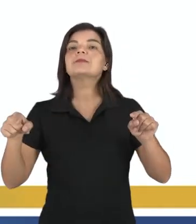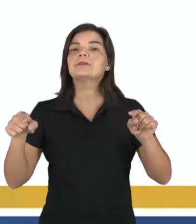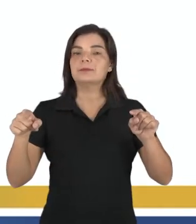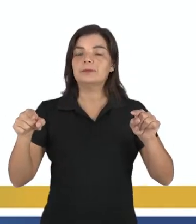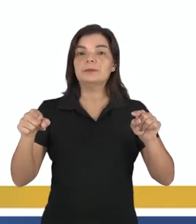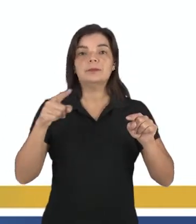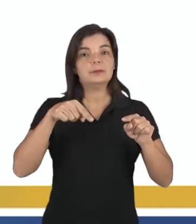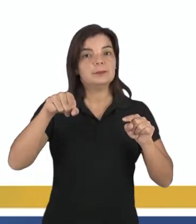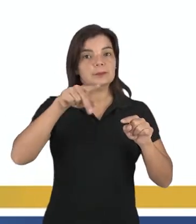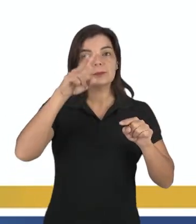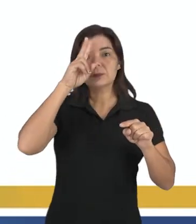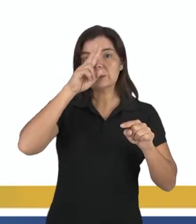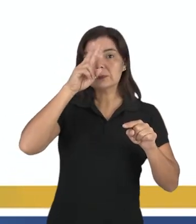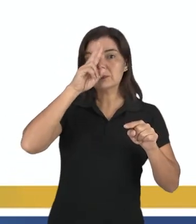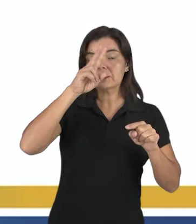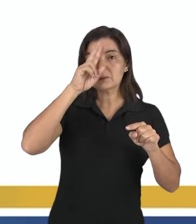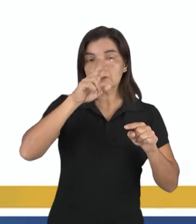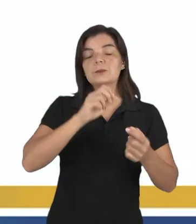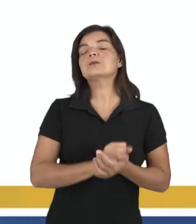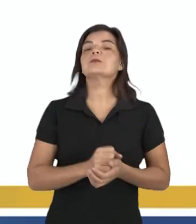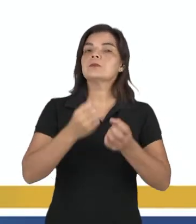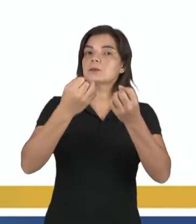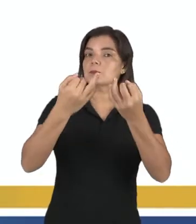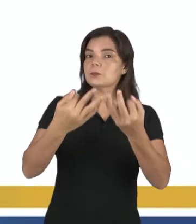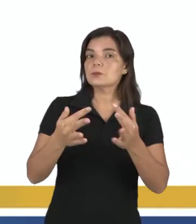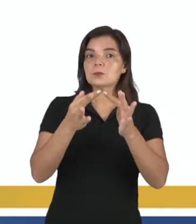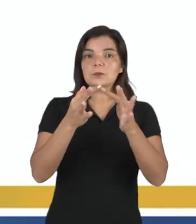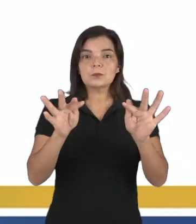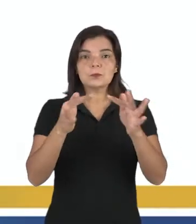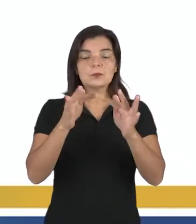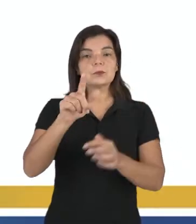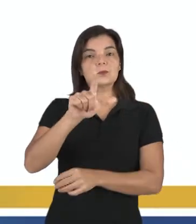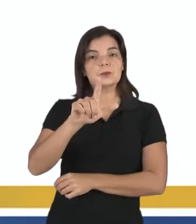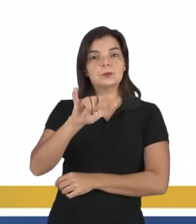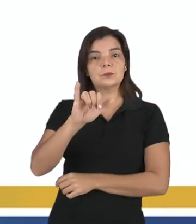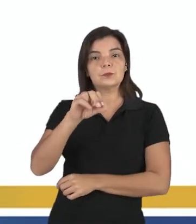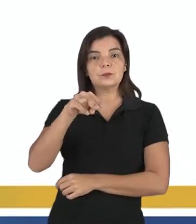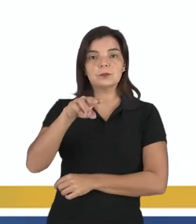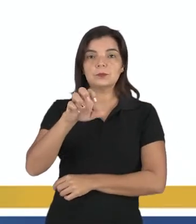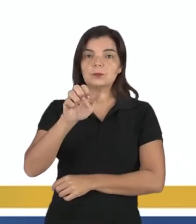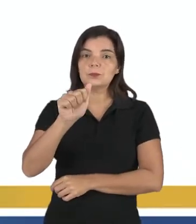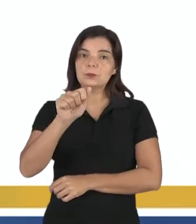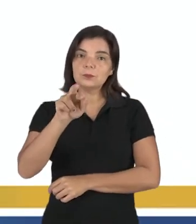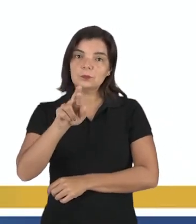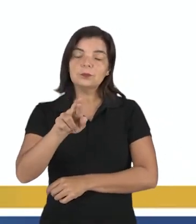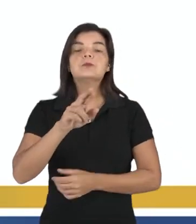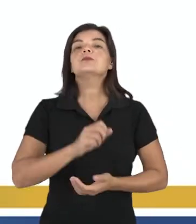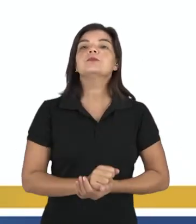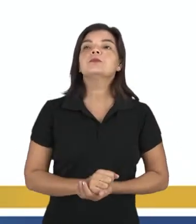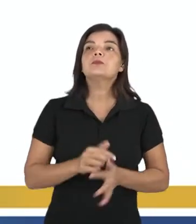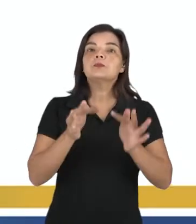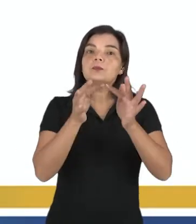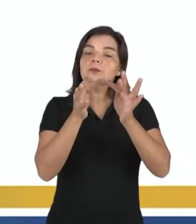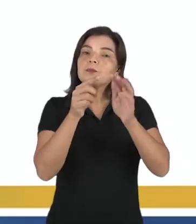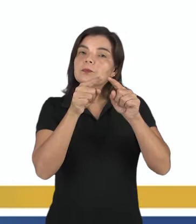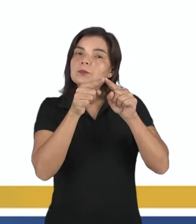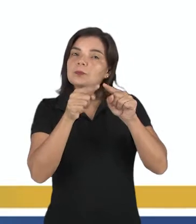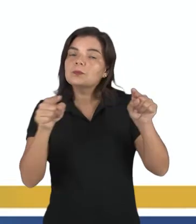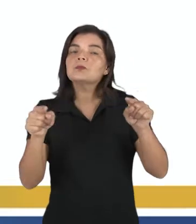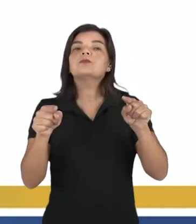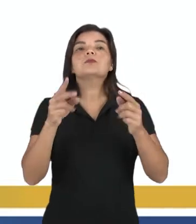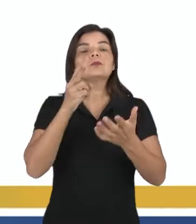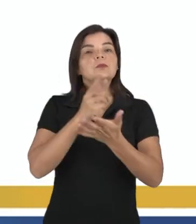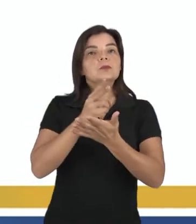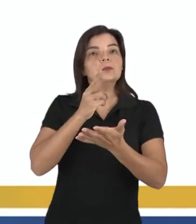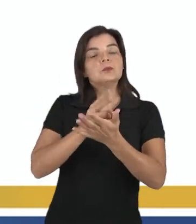reta, só para lembrar lá dos conceitos de função linear. E aí, essa reta ela sempre